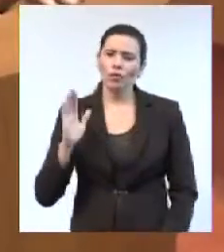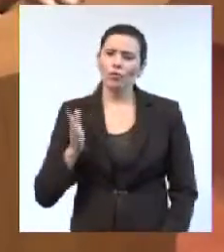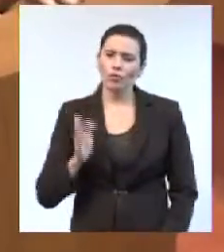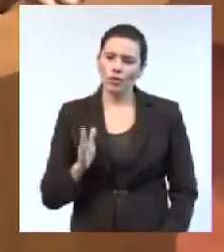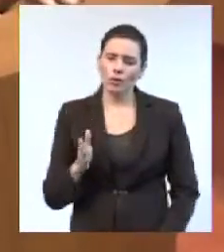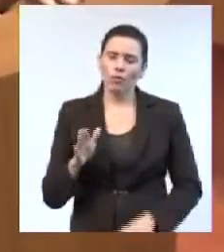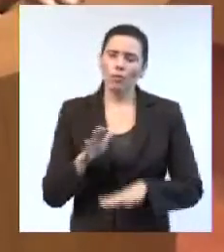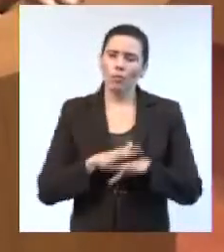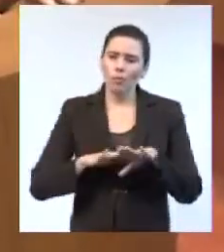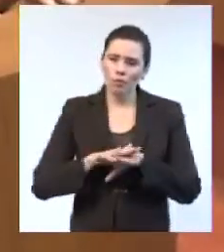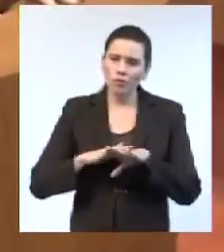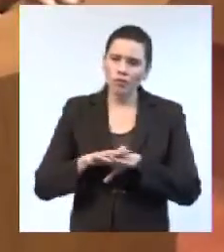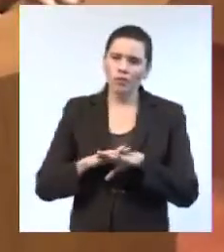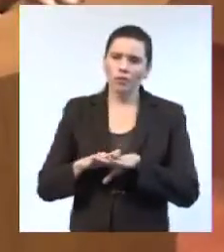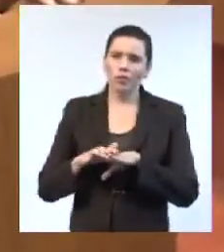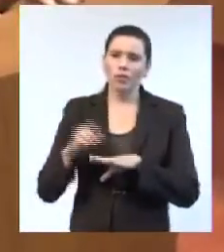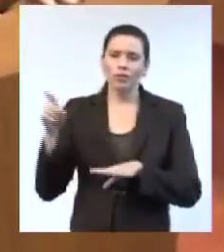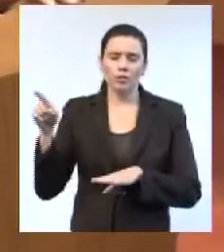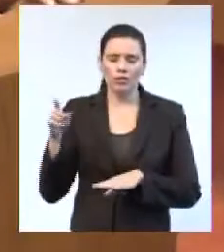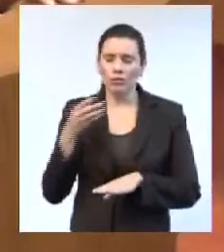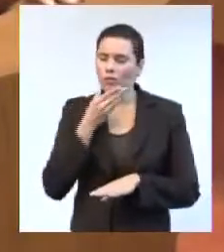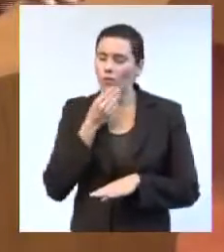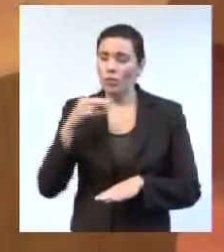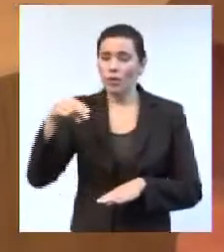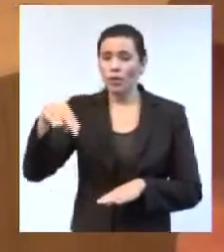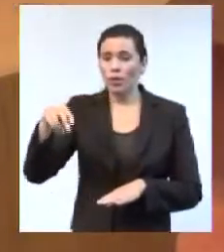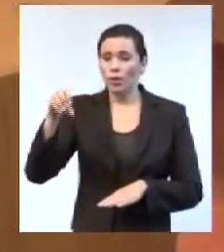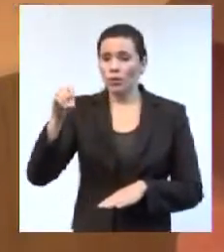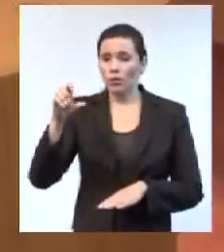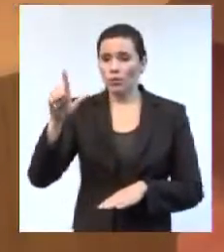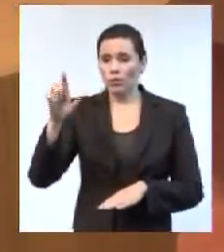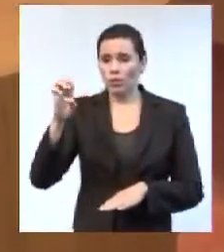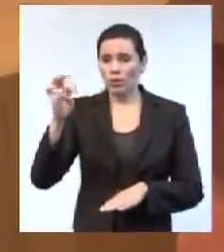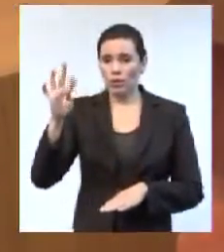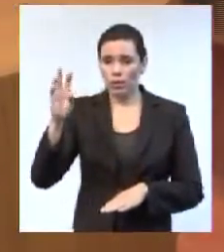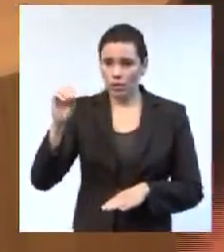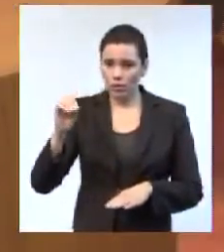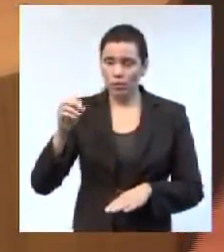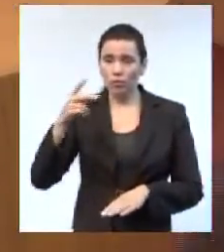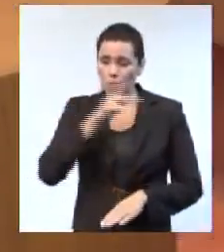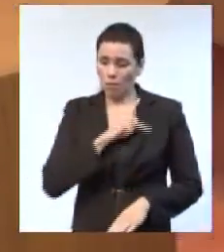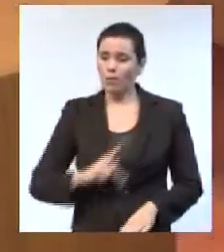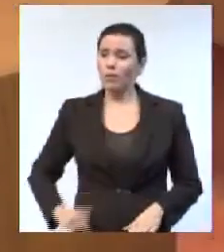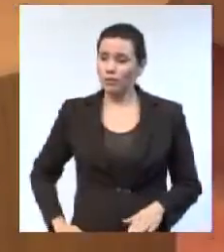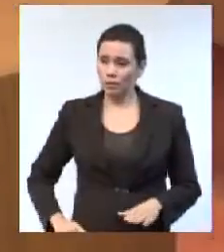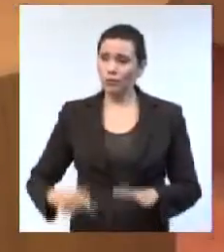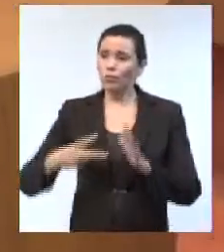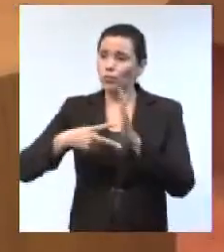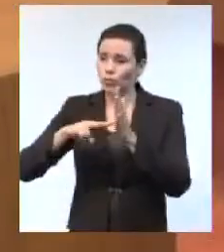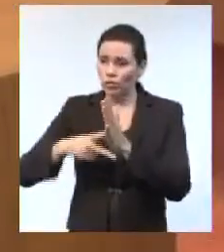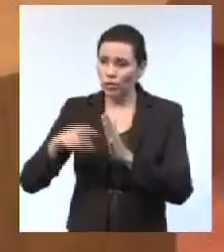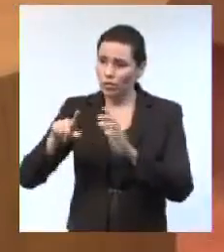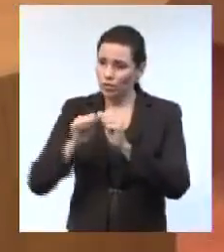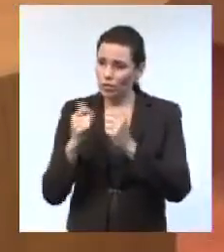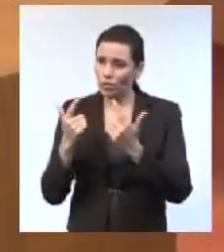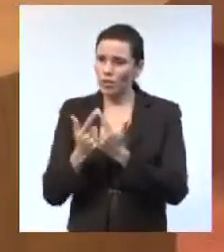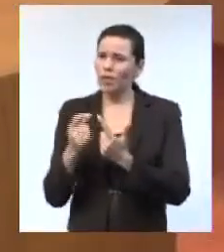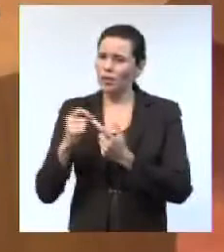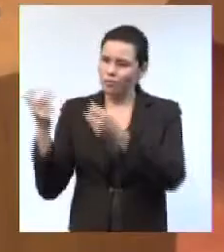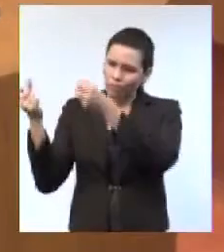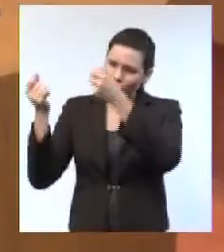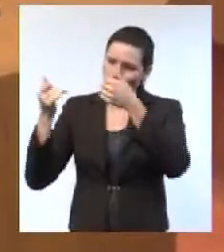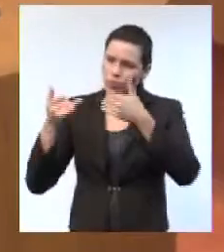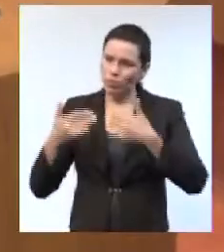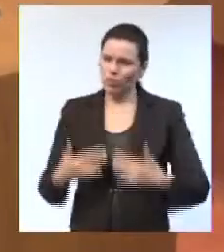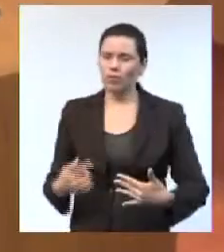conversando com o servidor Noleto, que me explicou como anda as negociações no que diz respeito ao plano de cargos e salário. Tenho certeza que